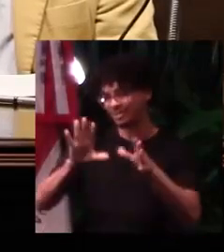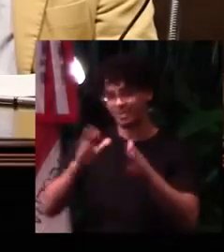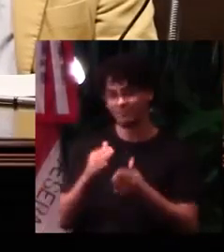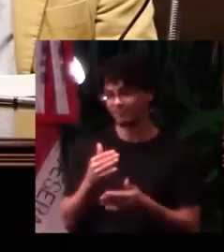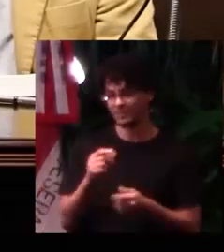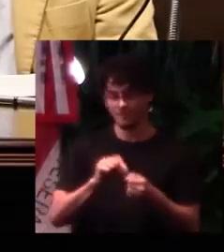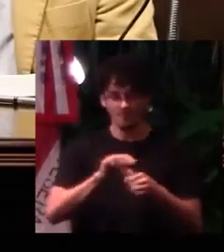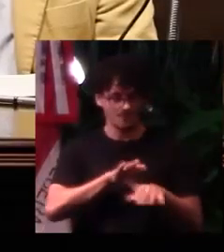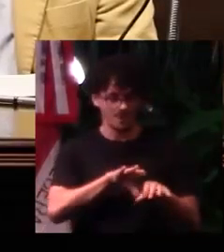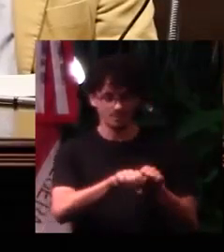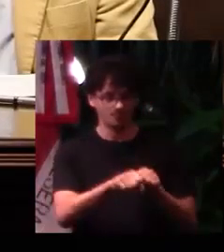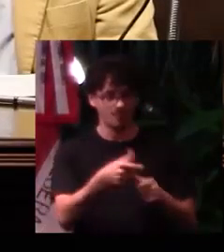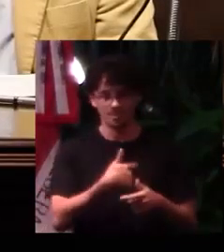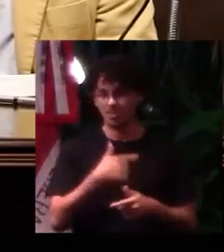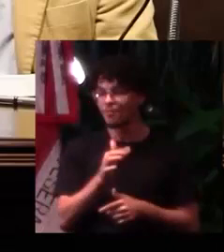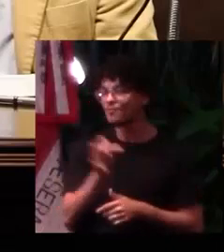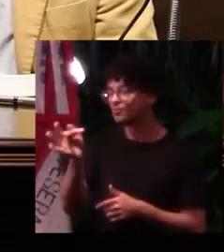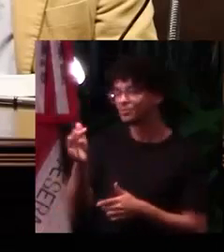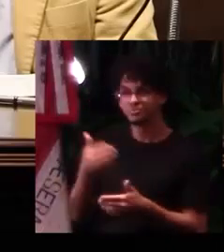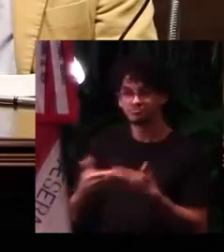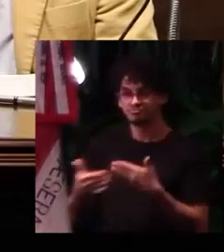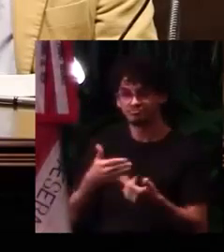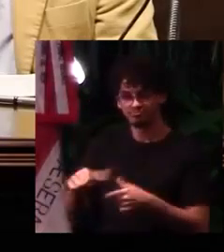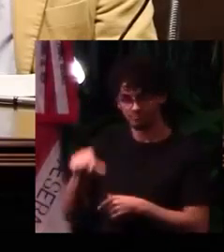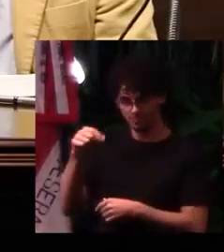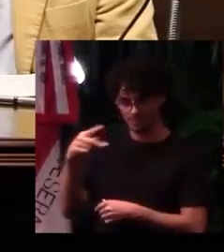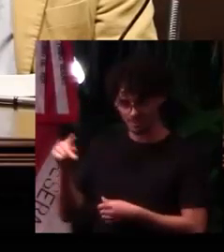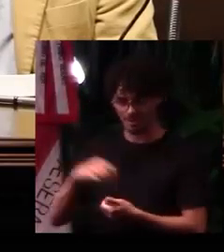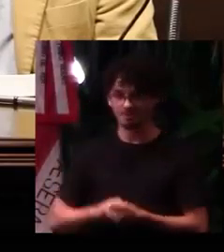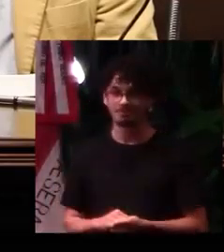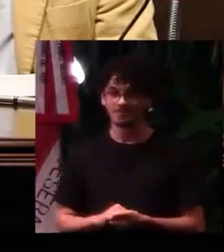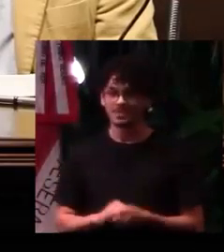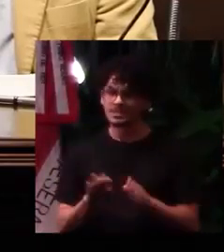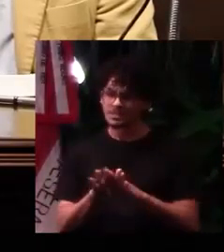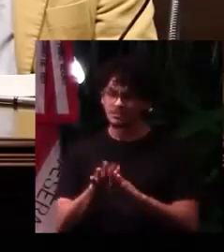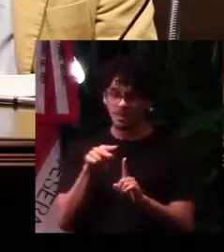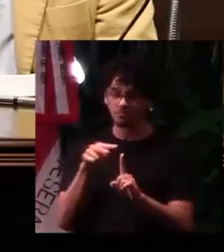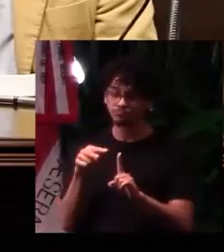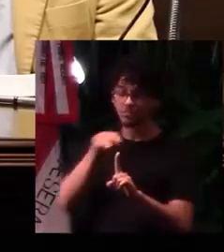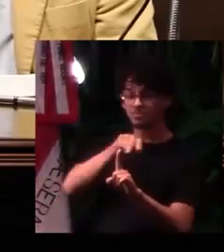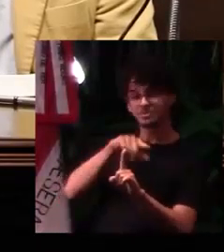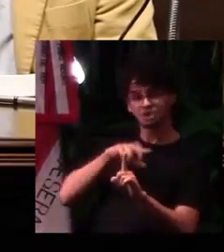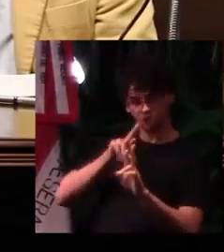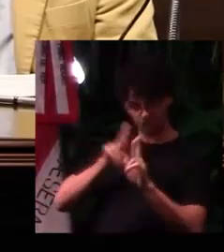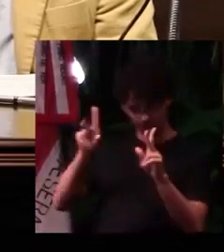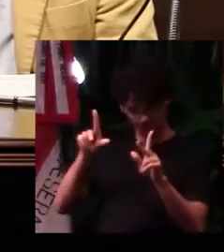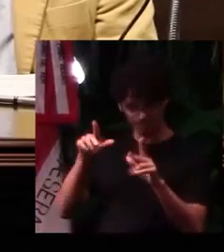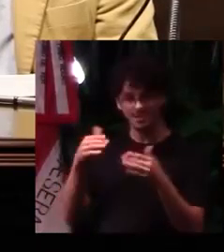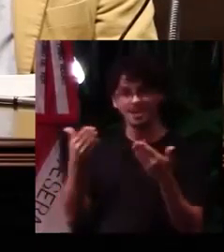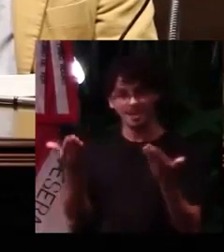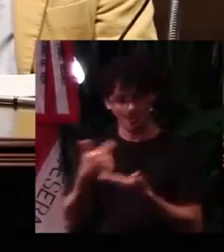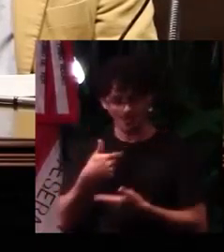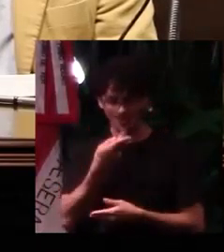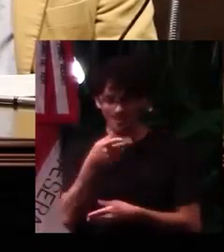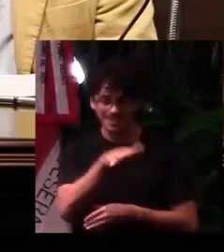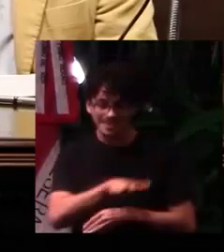curso, escolher o que vão fazer. E a outra perspectiva é que, de qualquer forma, e aí eu estou falando de